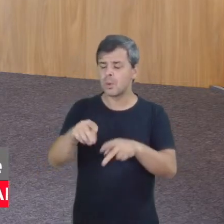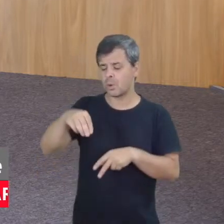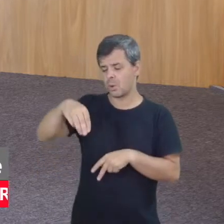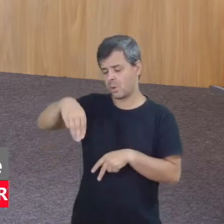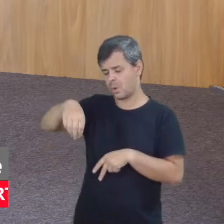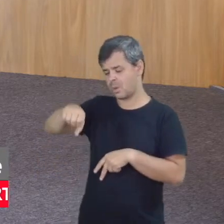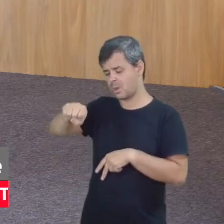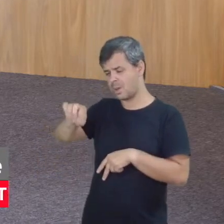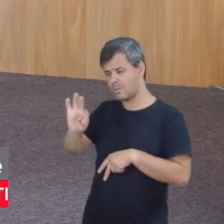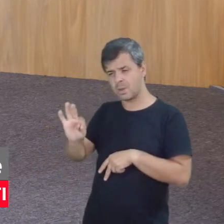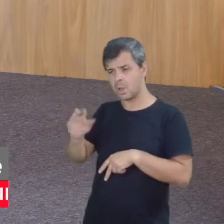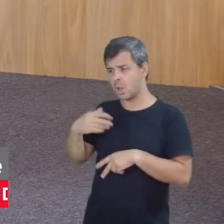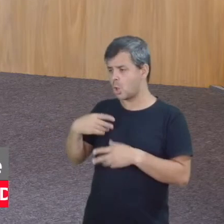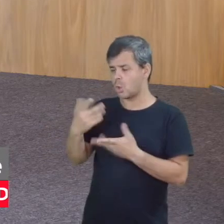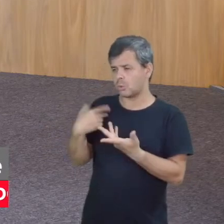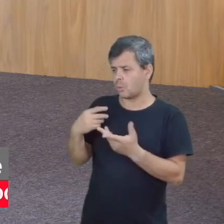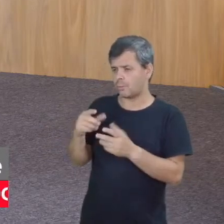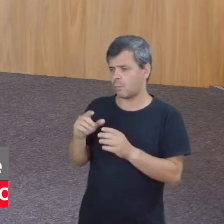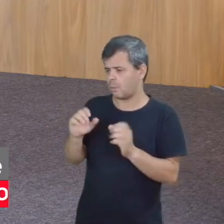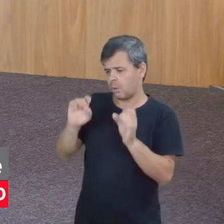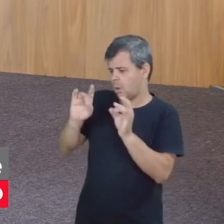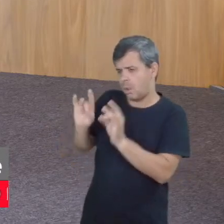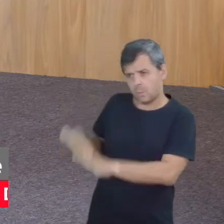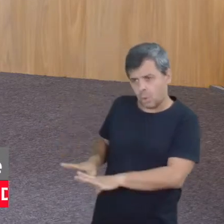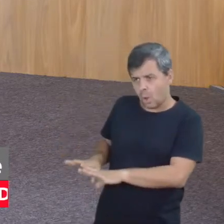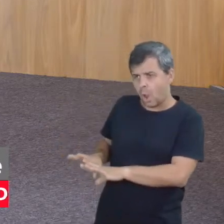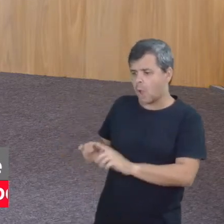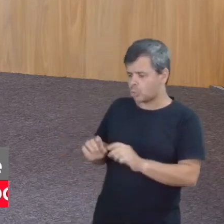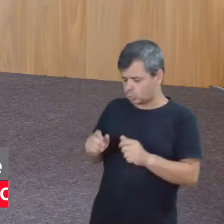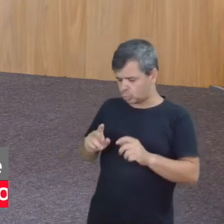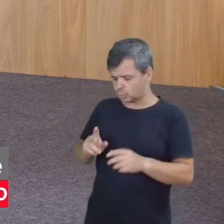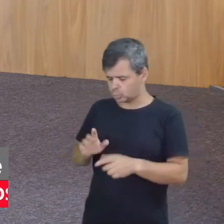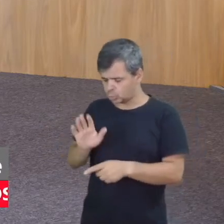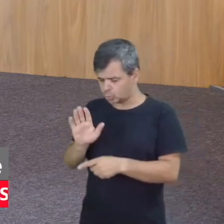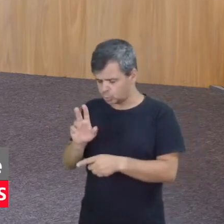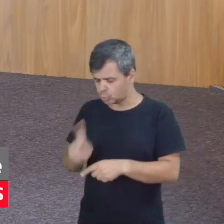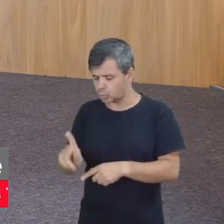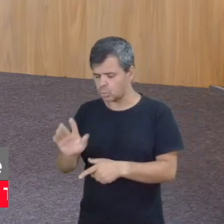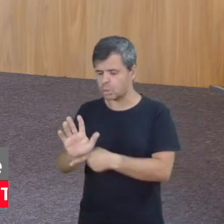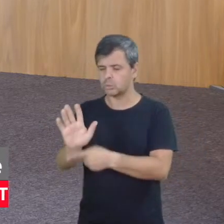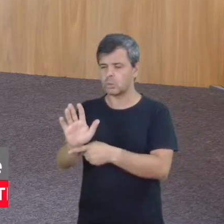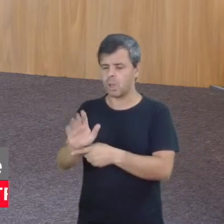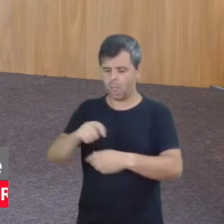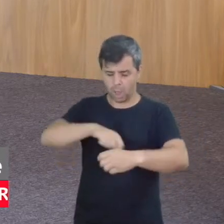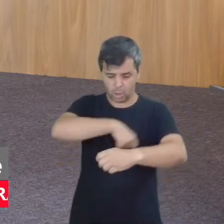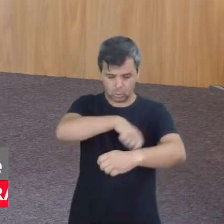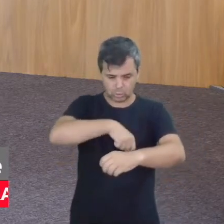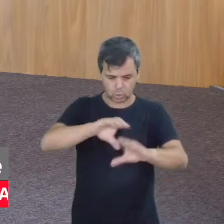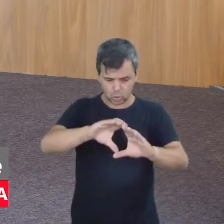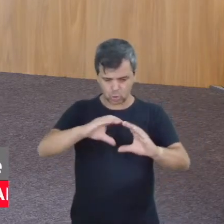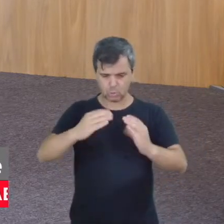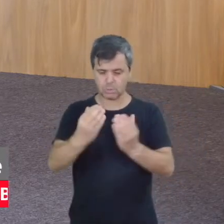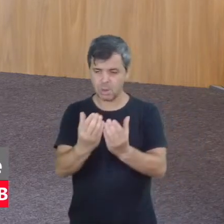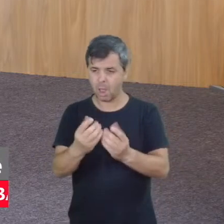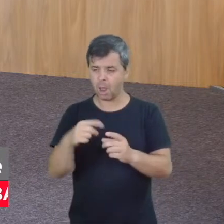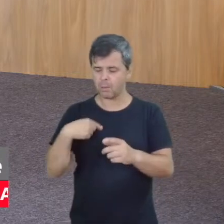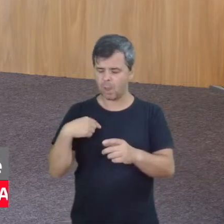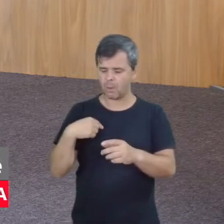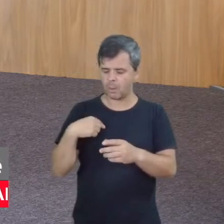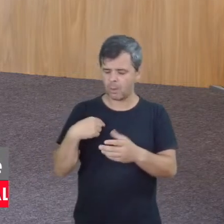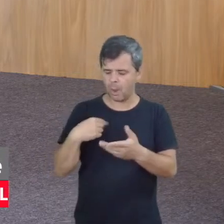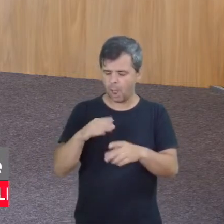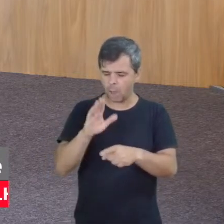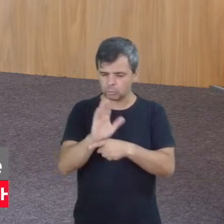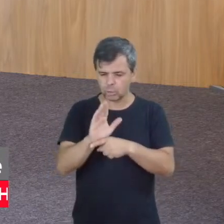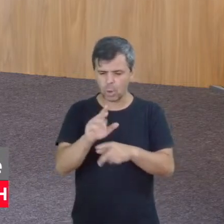MST não se mexeu, diz ela aqui, está indo à luta. As cozinhas solidárias são um alento para o nosso povo. E o Alberto